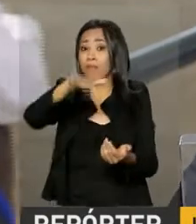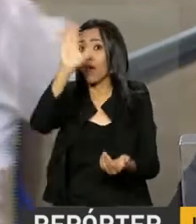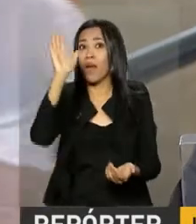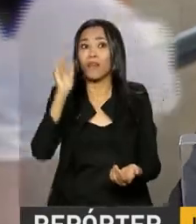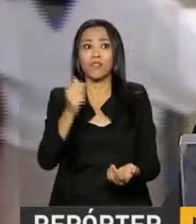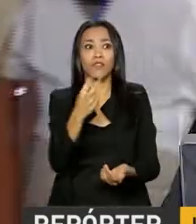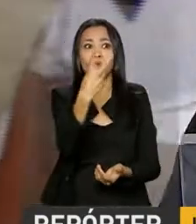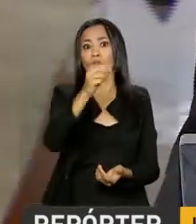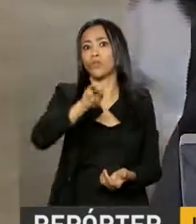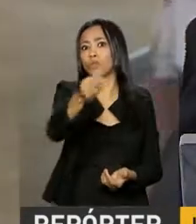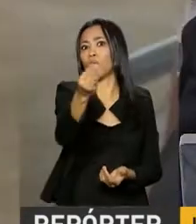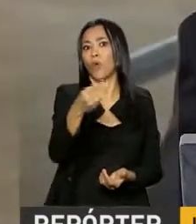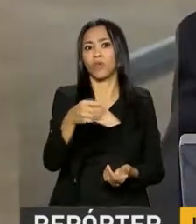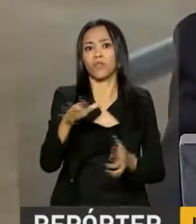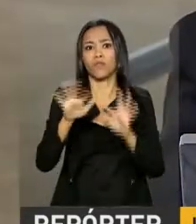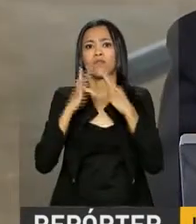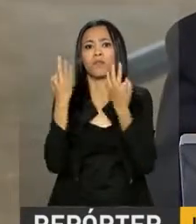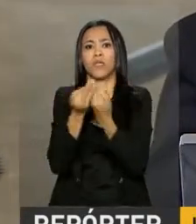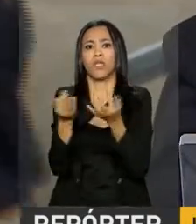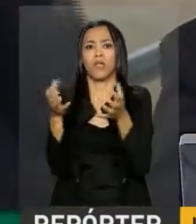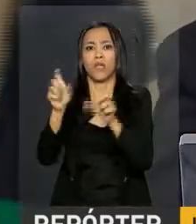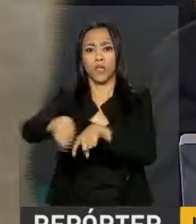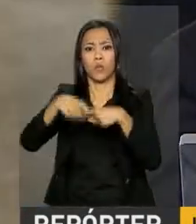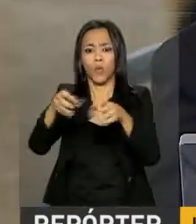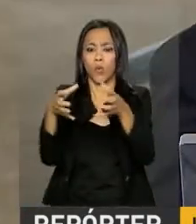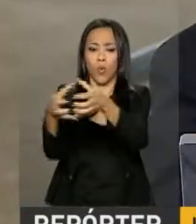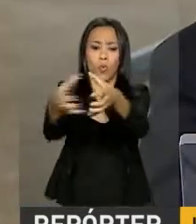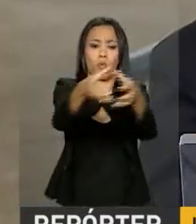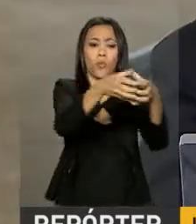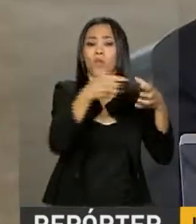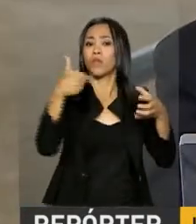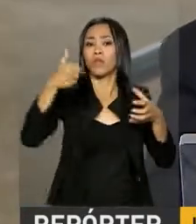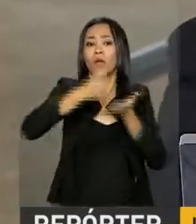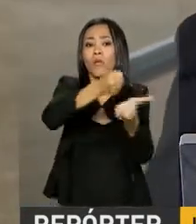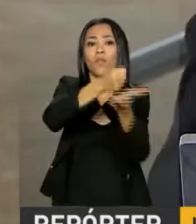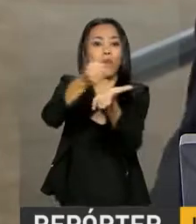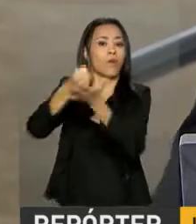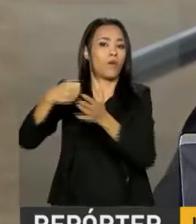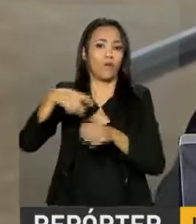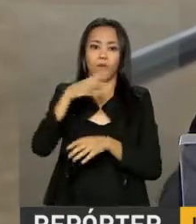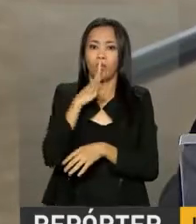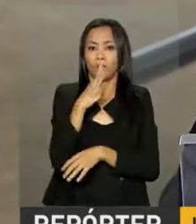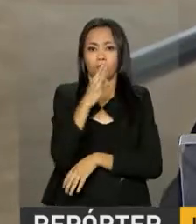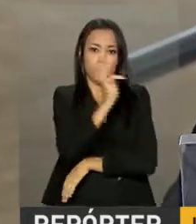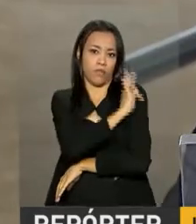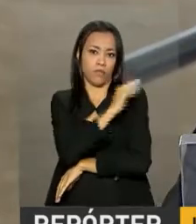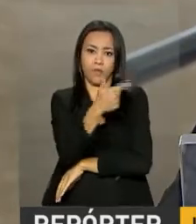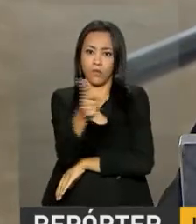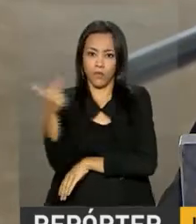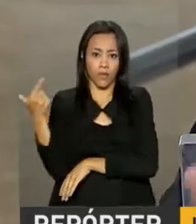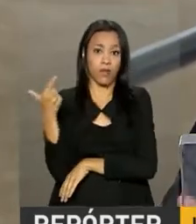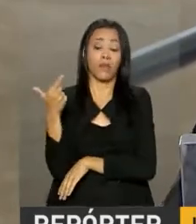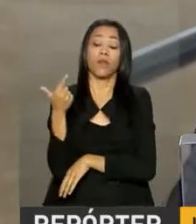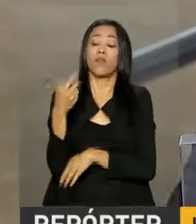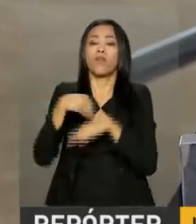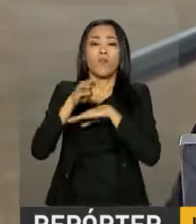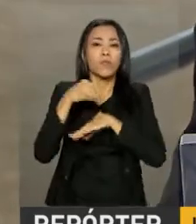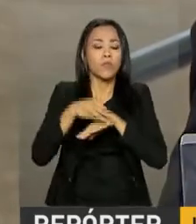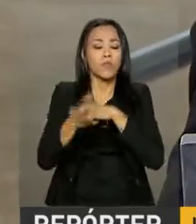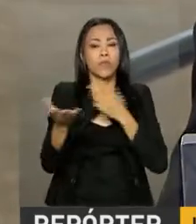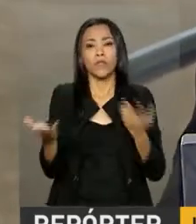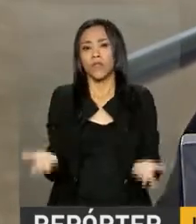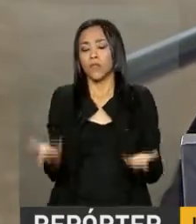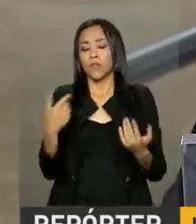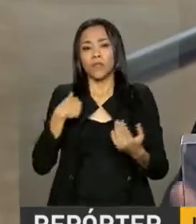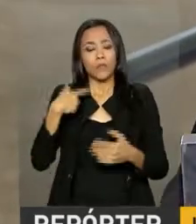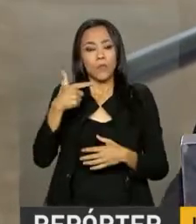2 milhões de agricultores familiares que não têm acesso à assistência técnica. Ou seja, o agricultor não tem acesso à informação,